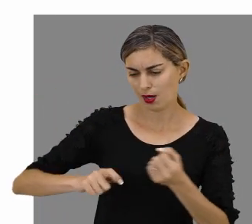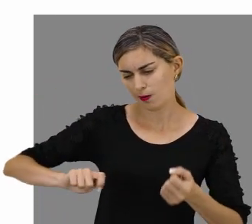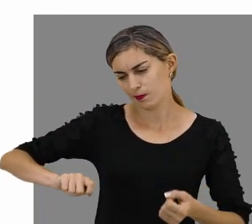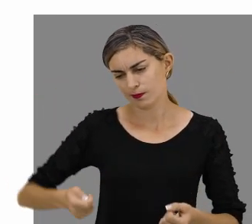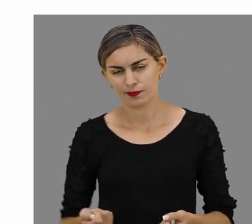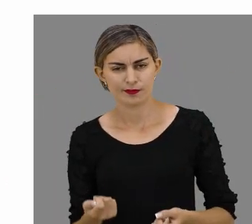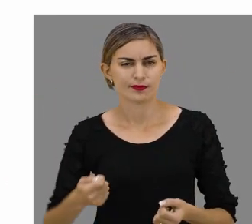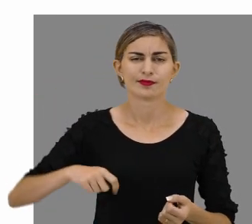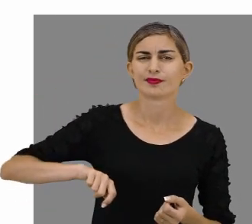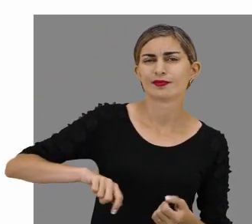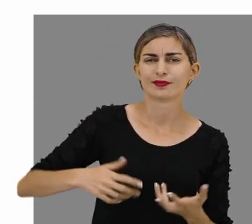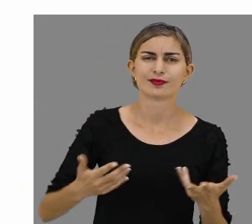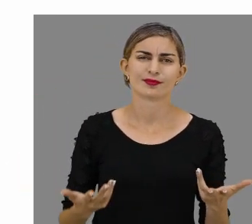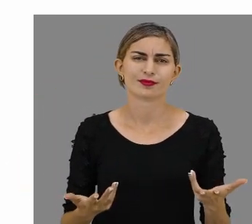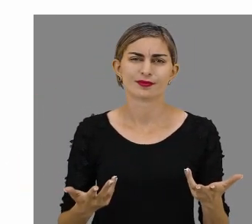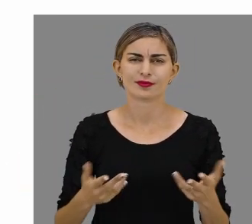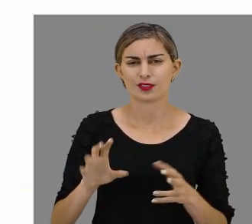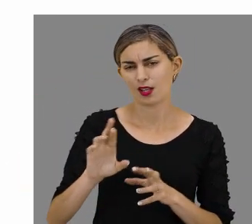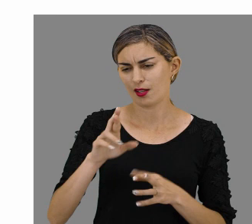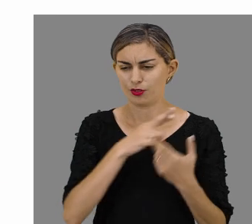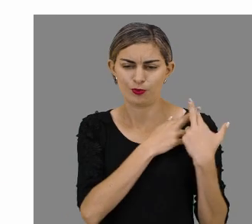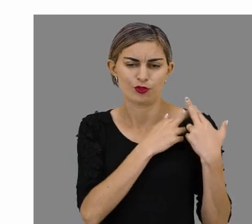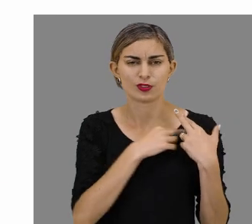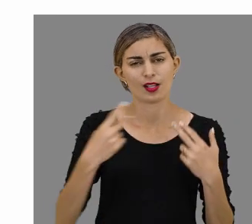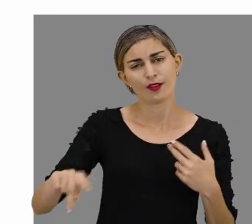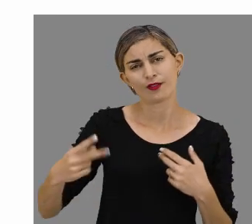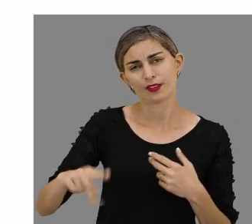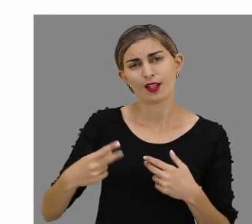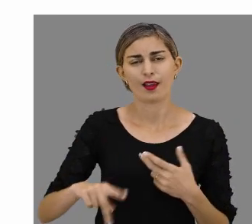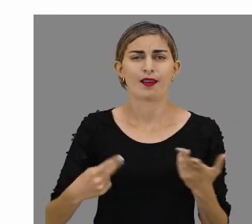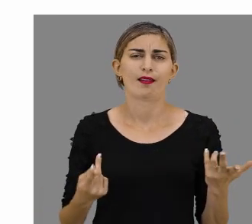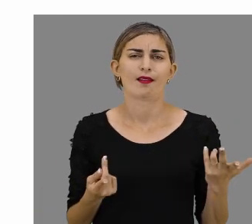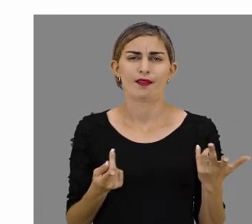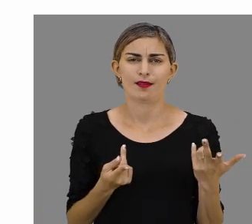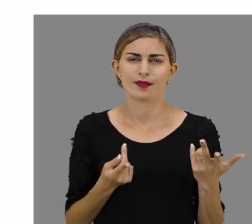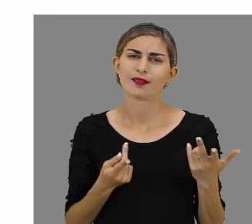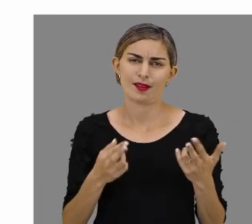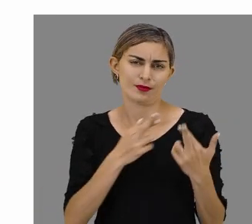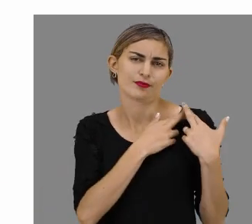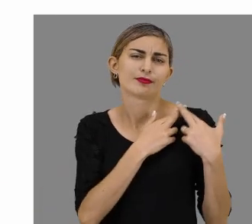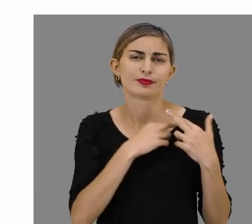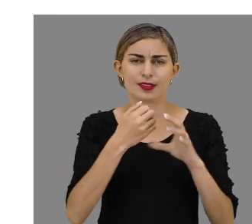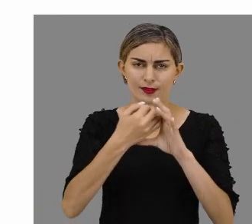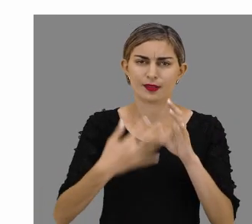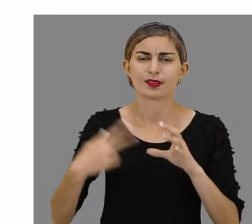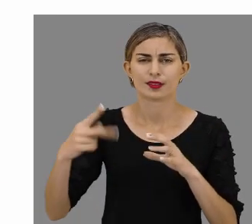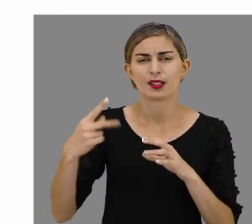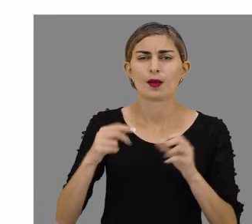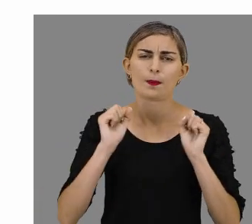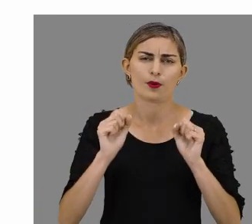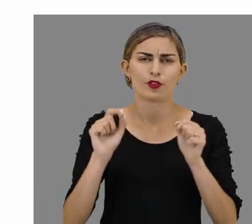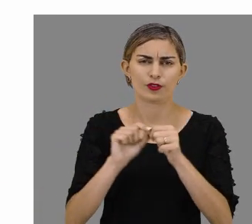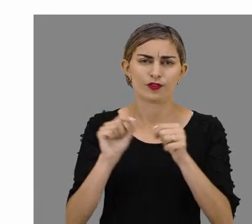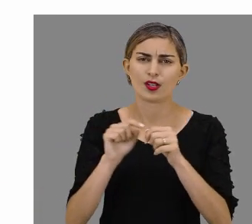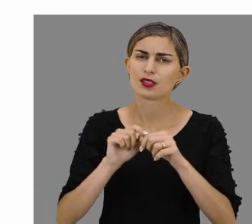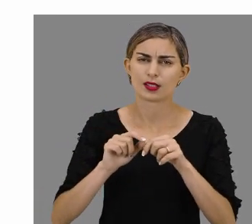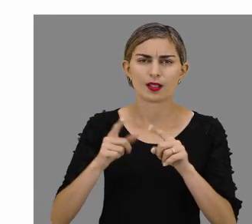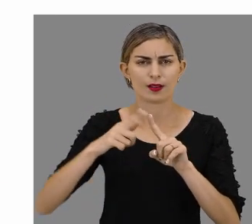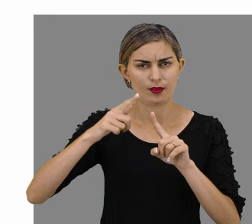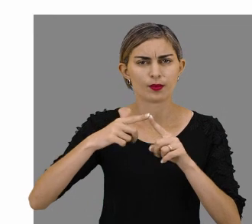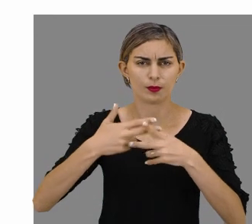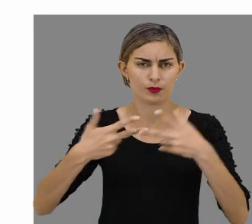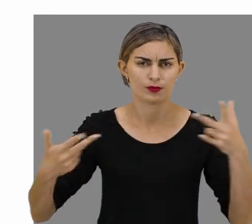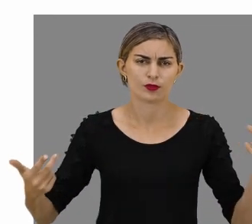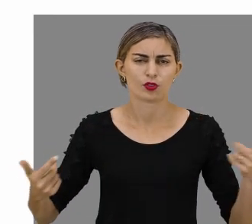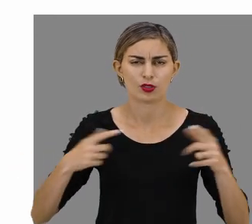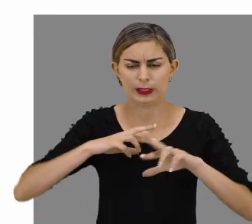onde só será utilizada as funcionalidades que lhe cabem. Então, se podemos fazer esse tipo de